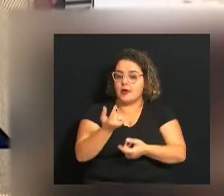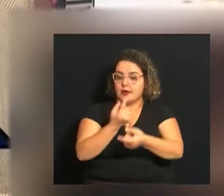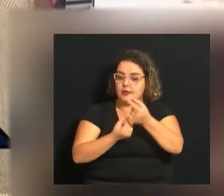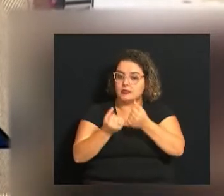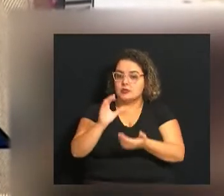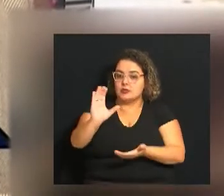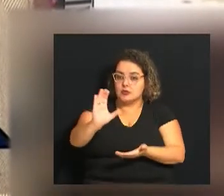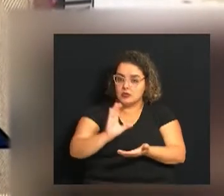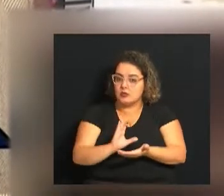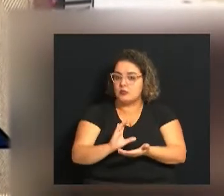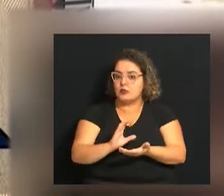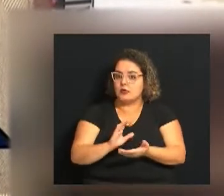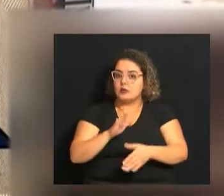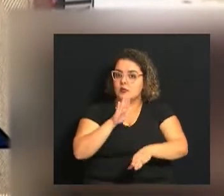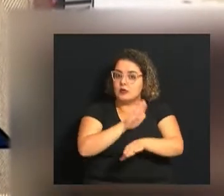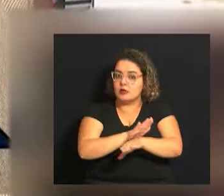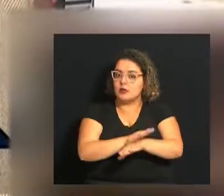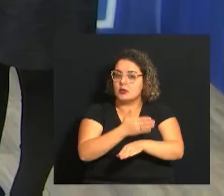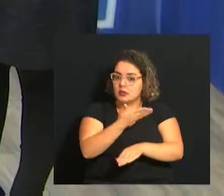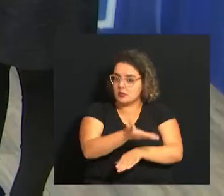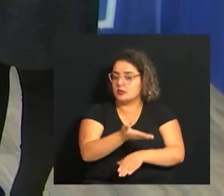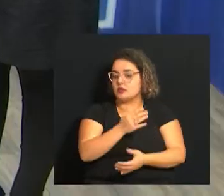ser assistidos.